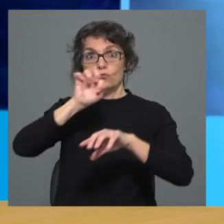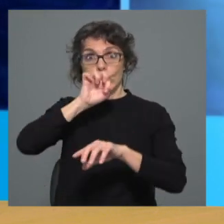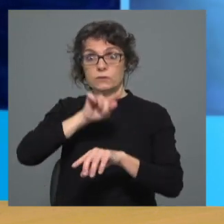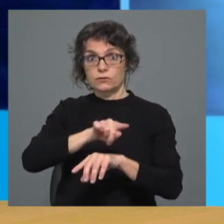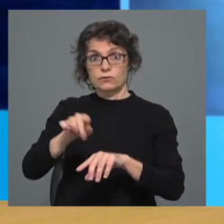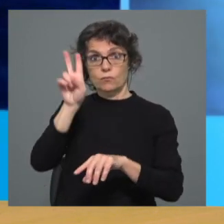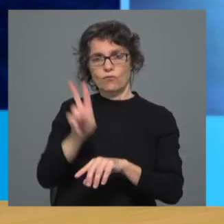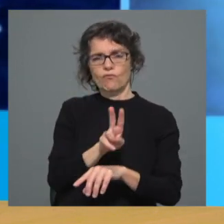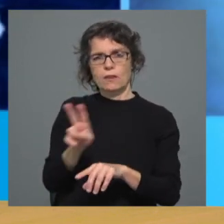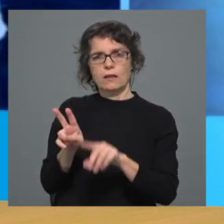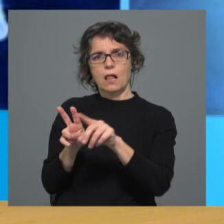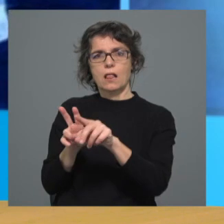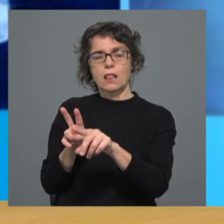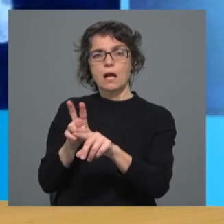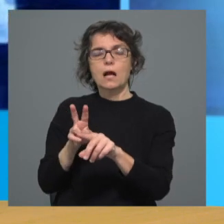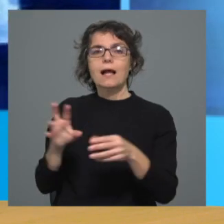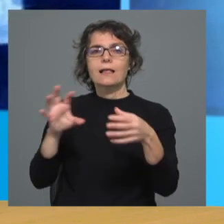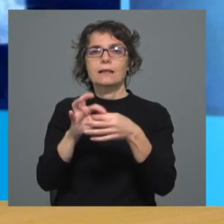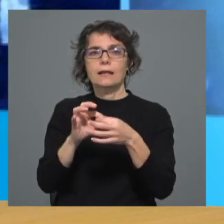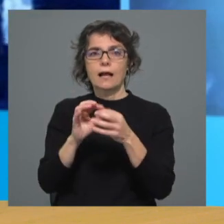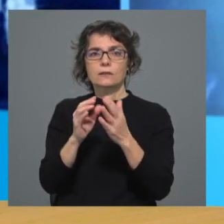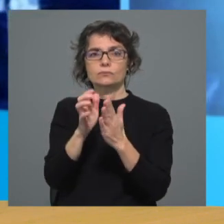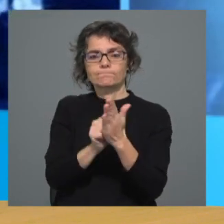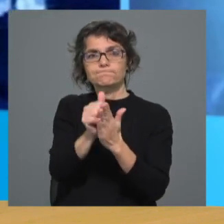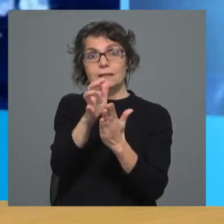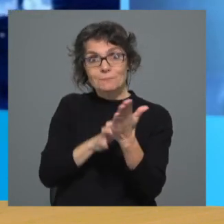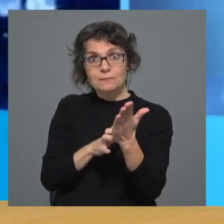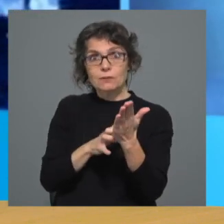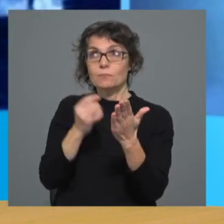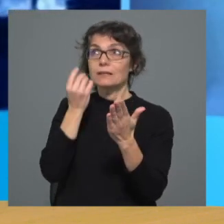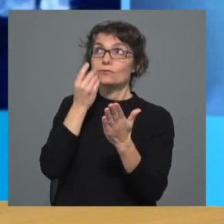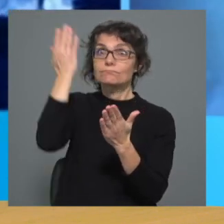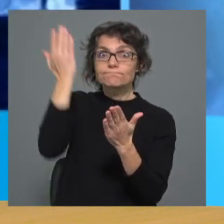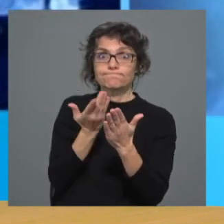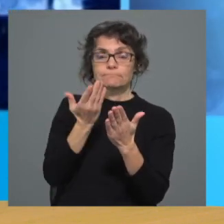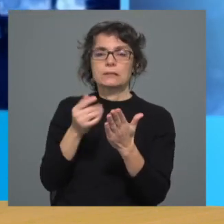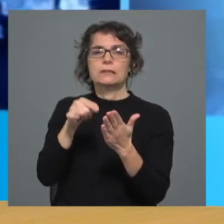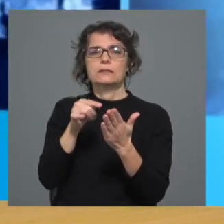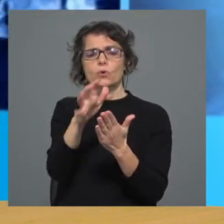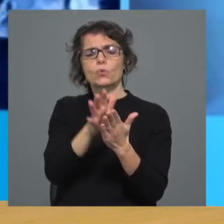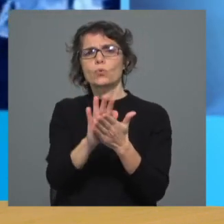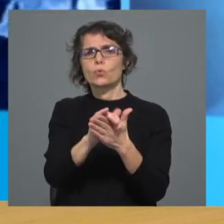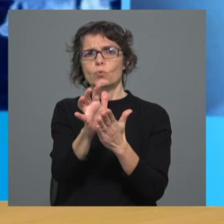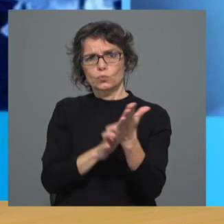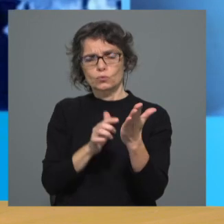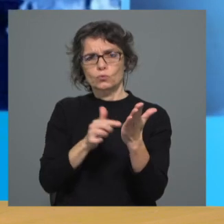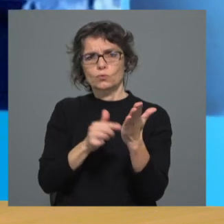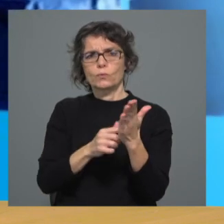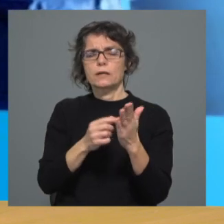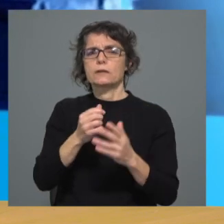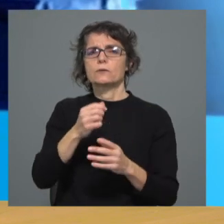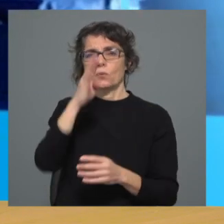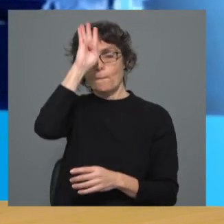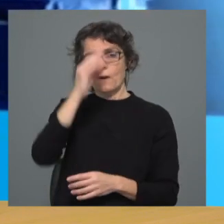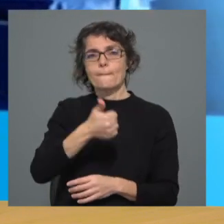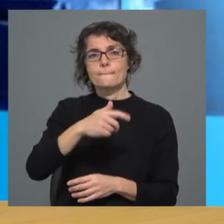sobre a Palavra de Deus. E daí resultou um documento também notável do Papa Bento XVI, Papa na